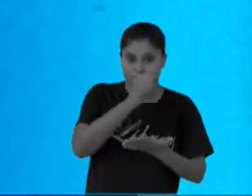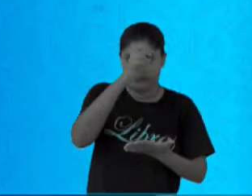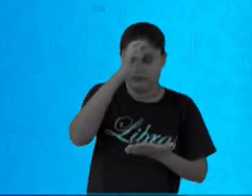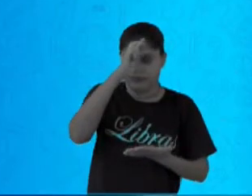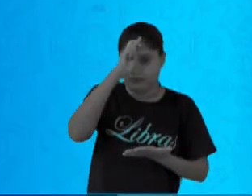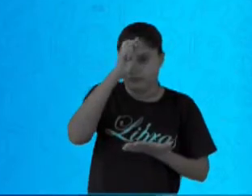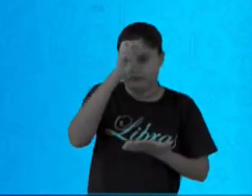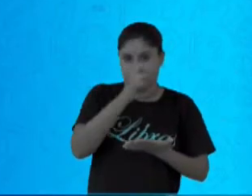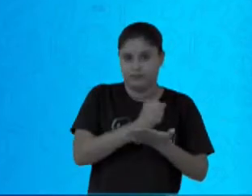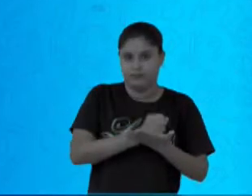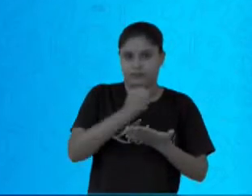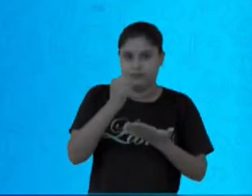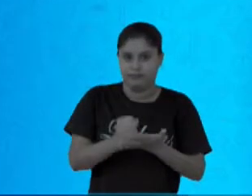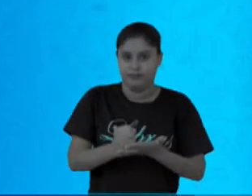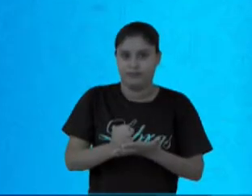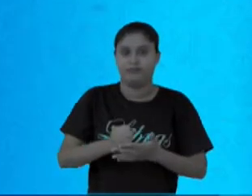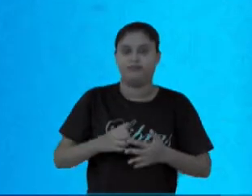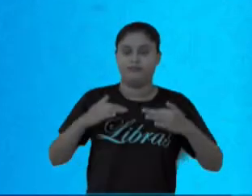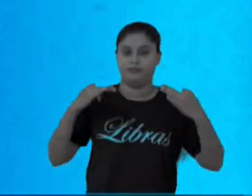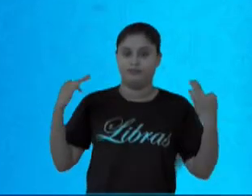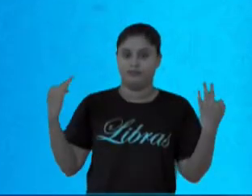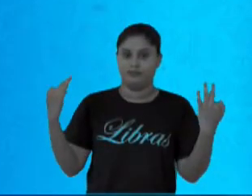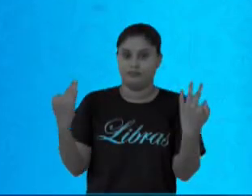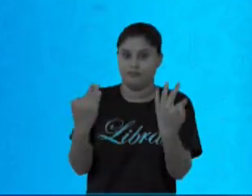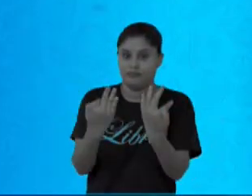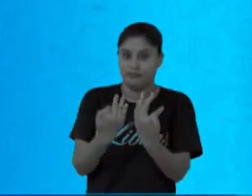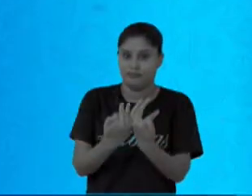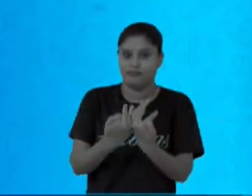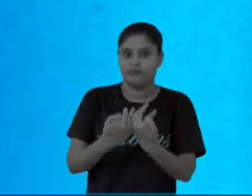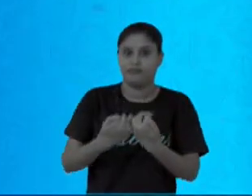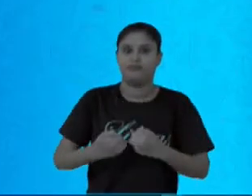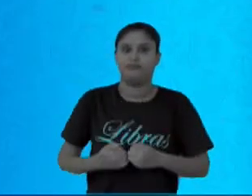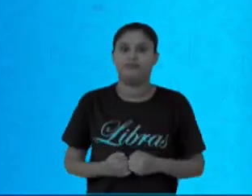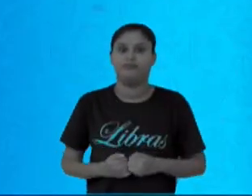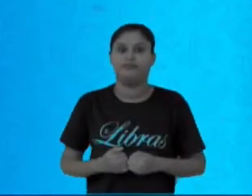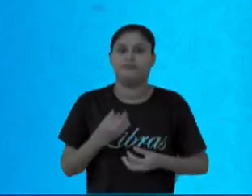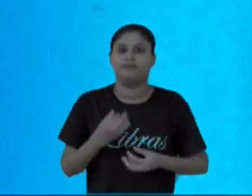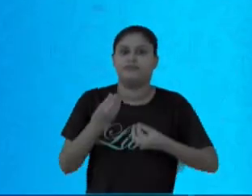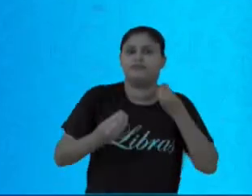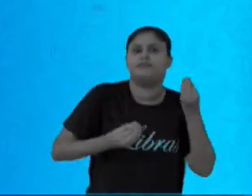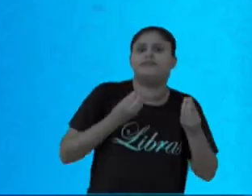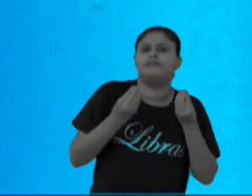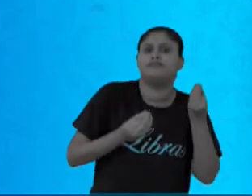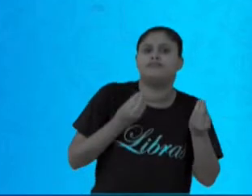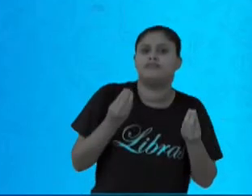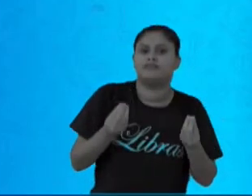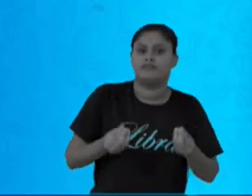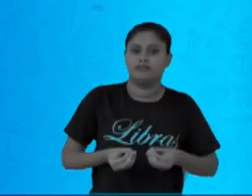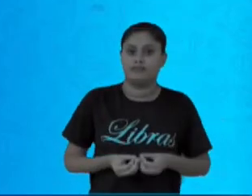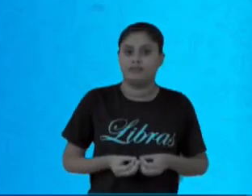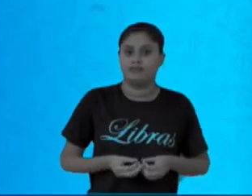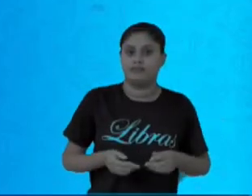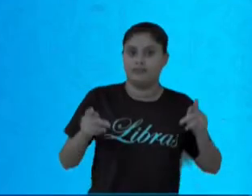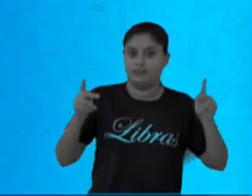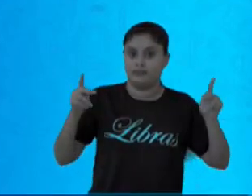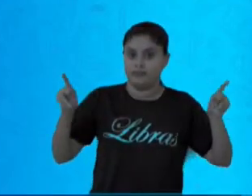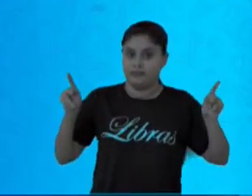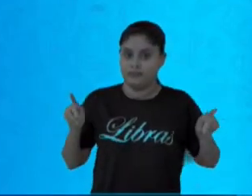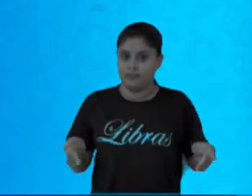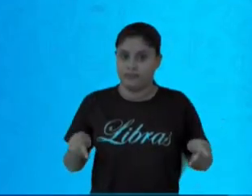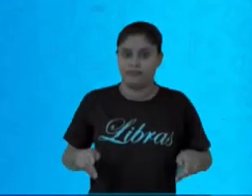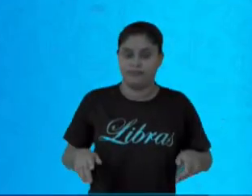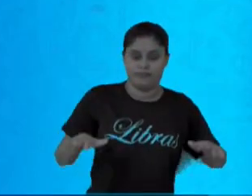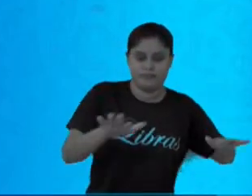é o cultivo familiar, professora? O cultivo familiar é quando somente os membros da família trabalham naquela